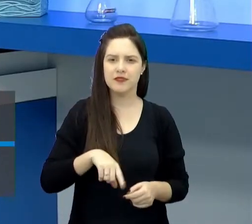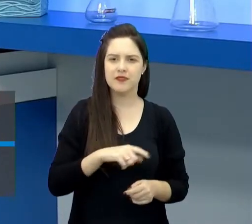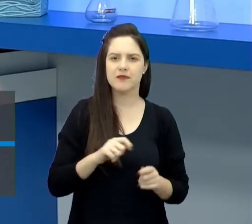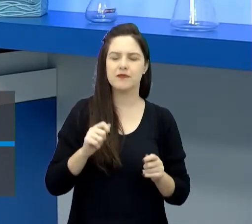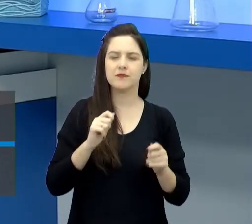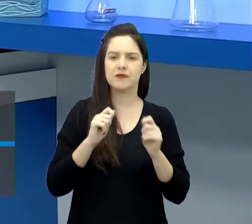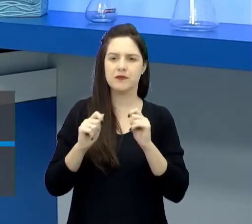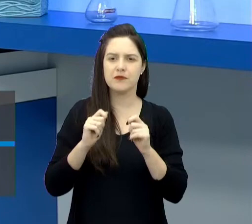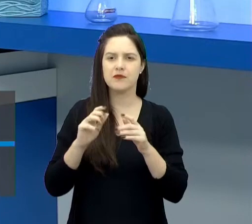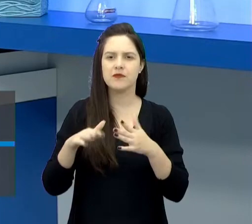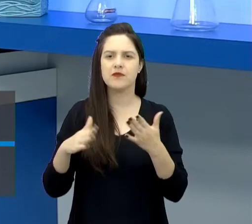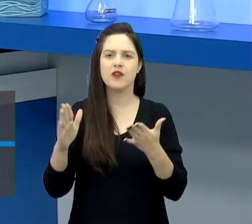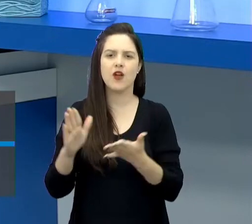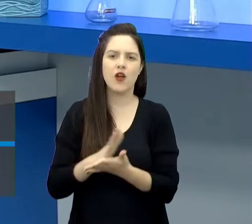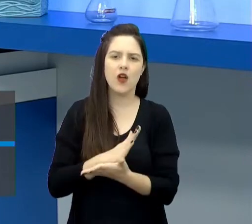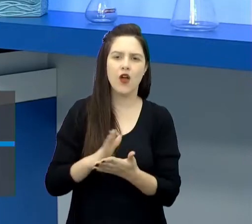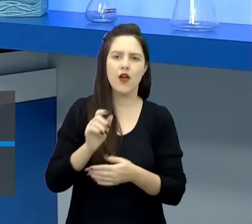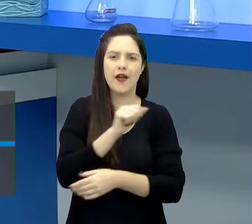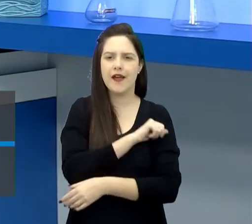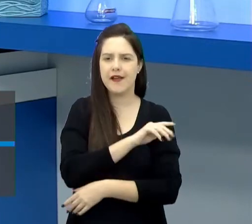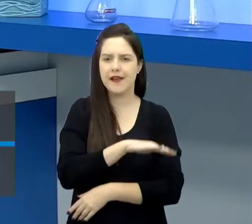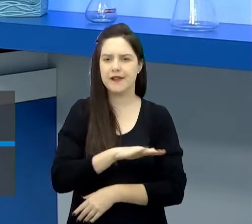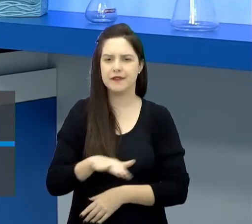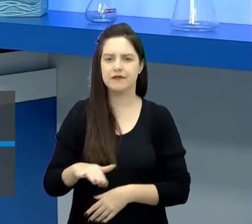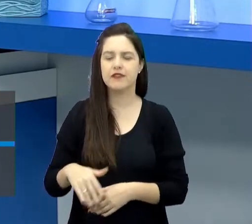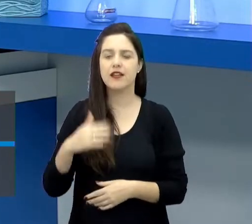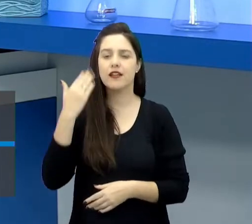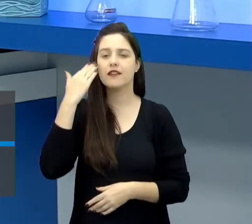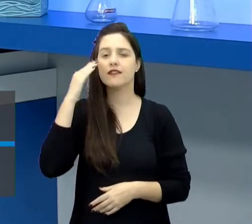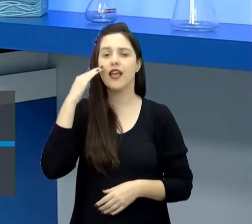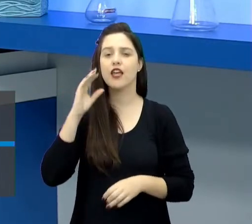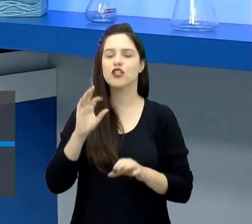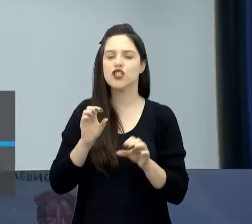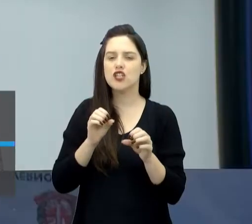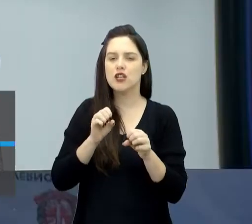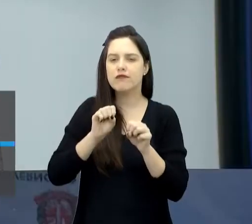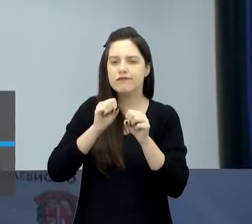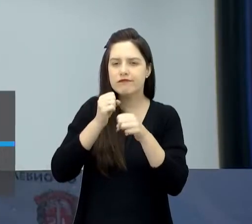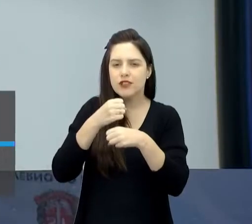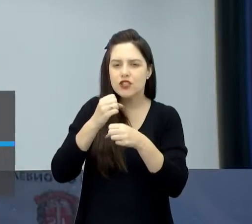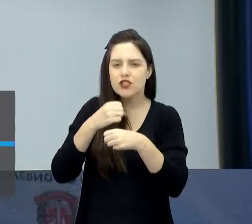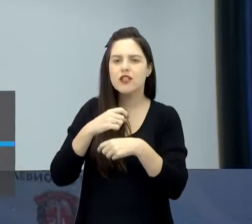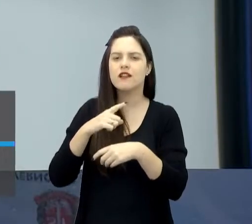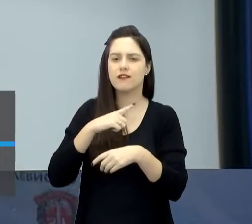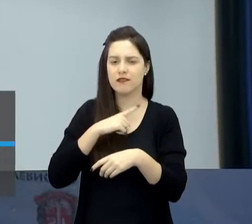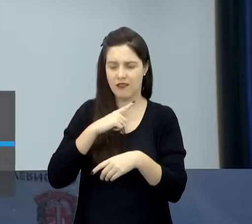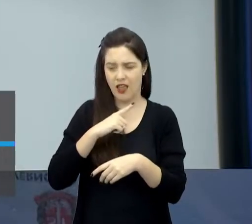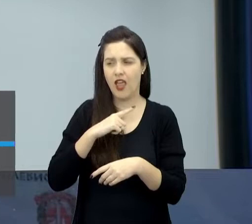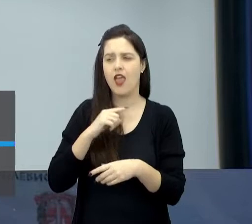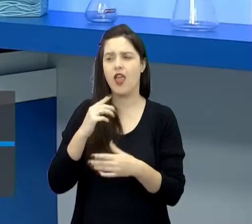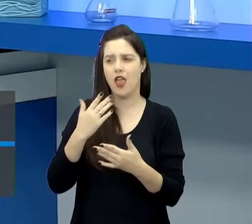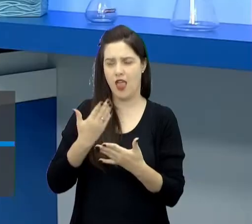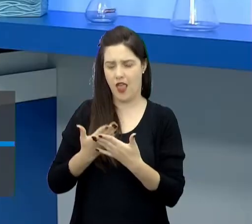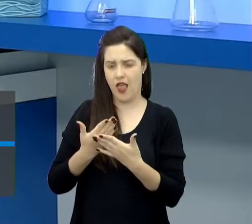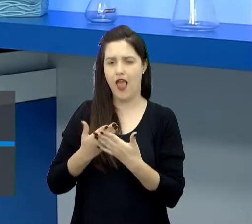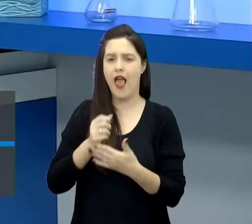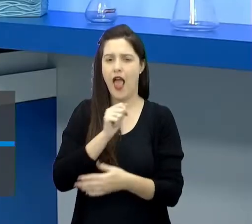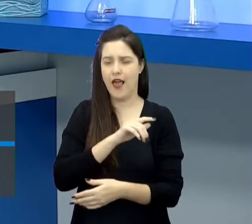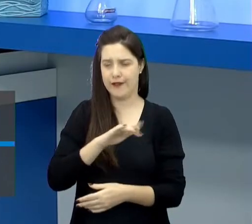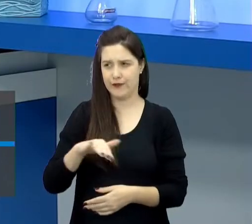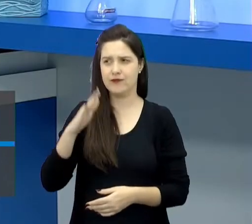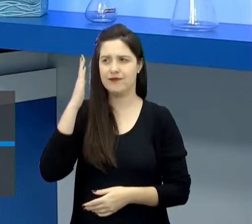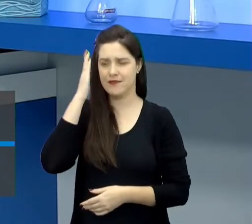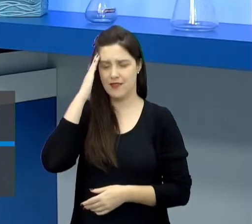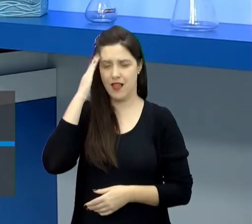aprendendo aí como usar consciente o dinheiro. É difícil, né, Silene? Sim, de modo consciente, sim. O uso consciente aí